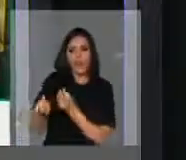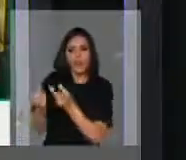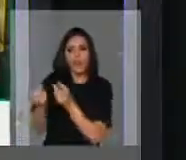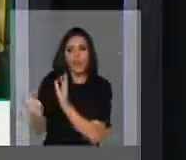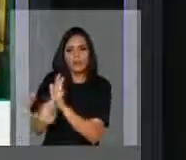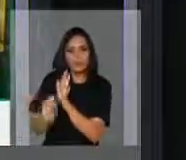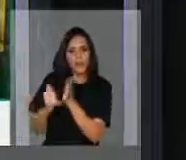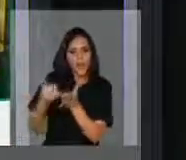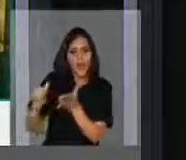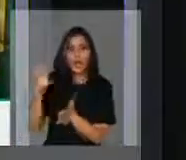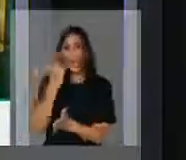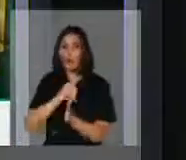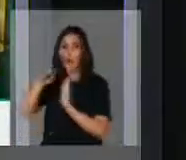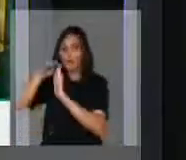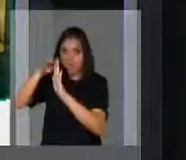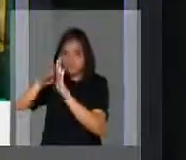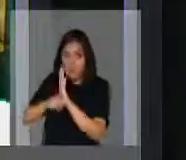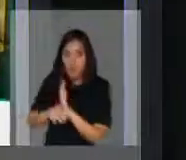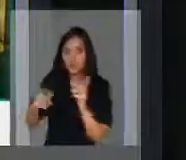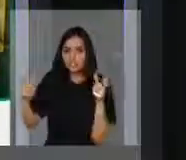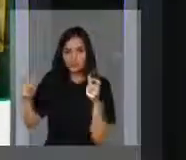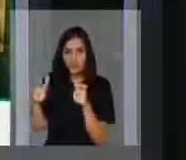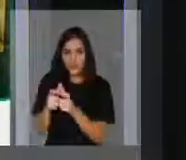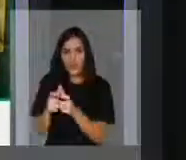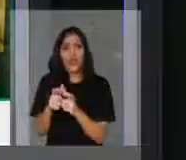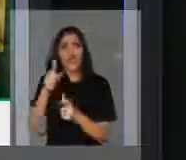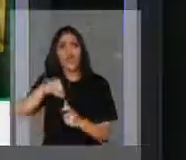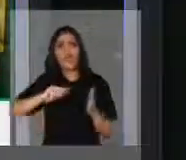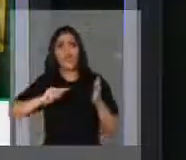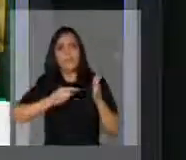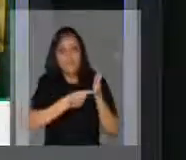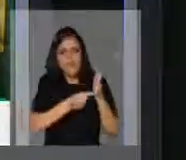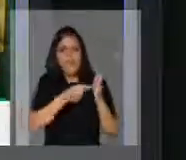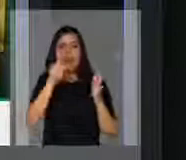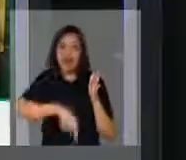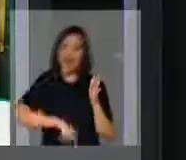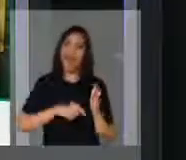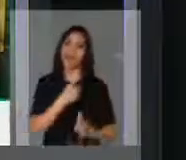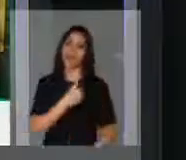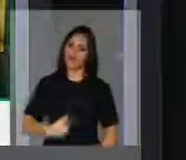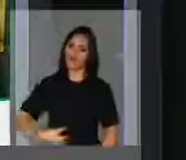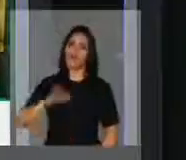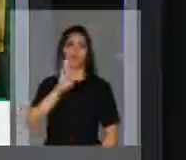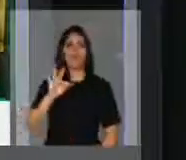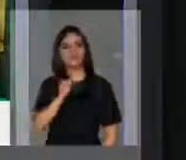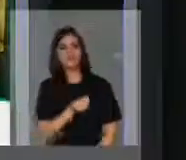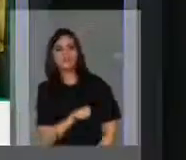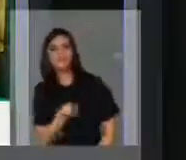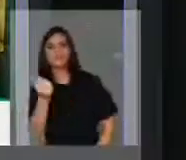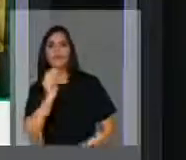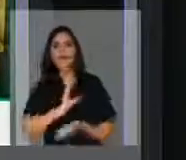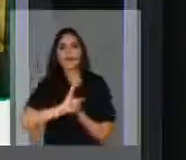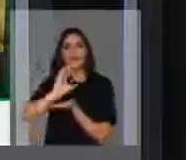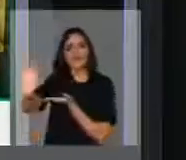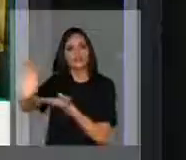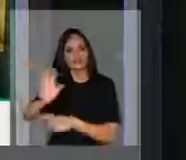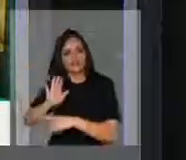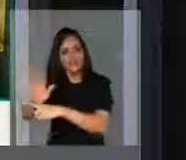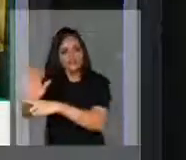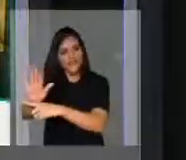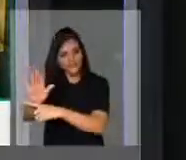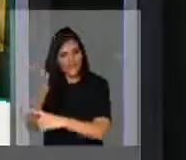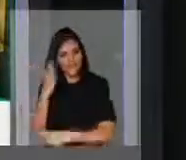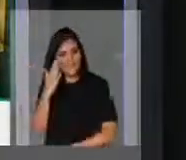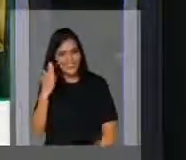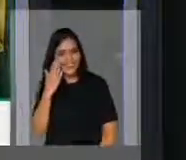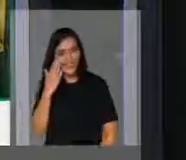esses estados receberão uma ajuda financeira da União. Porque o mais